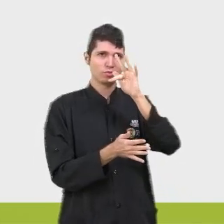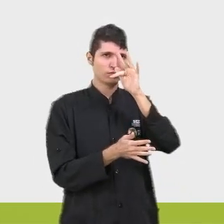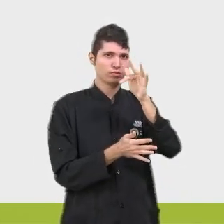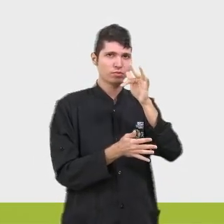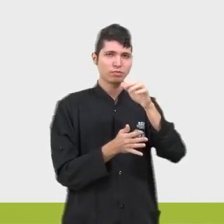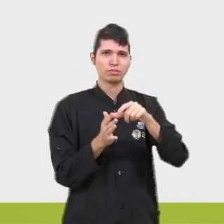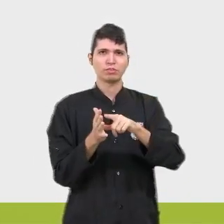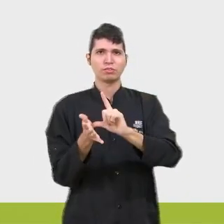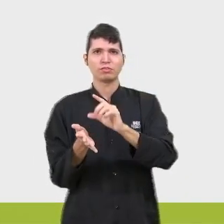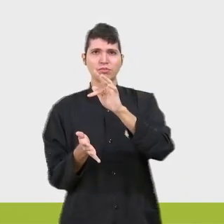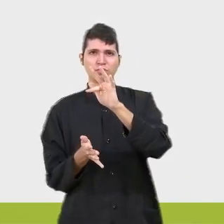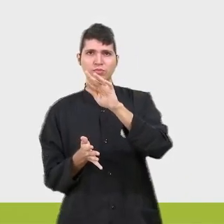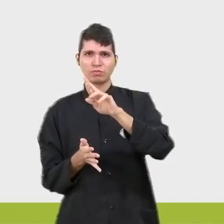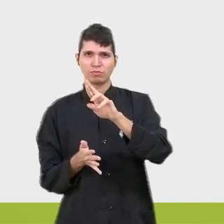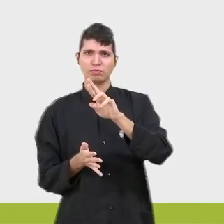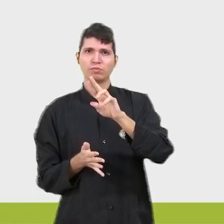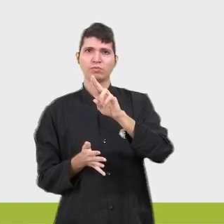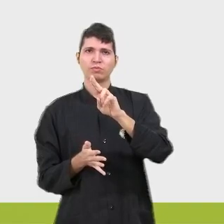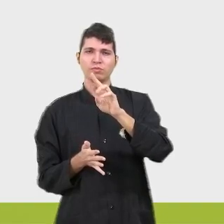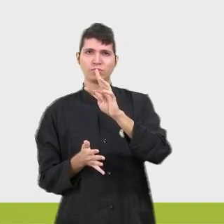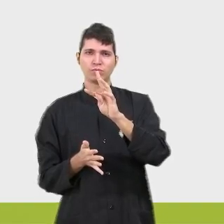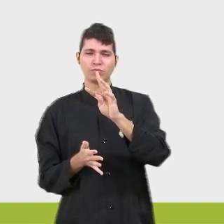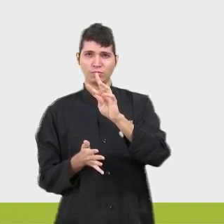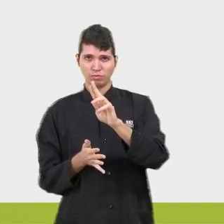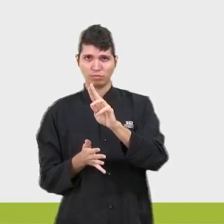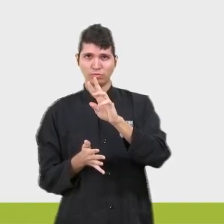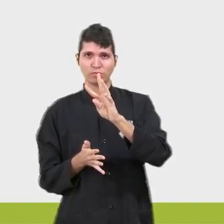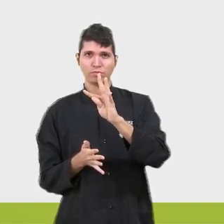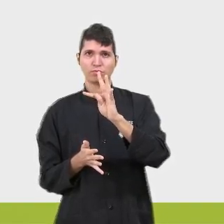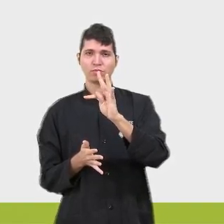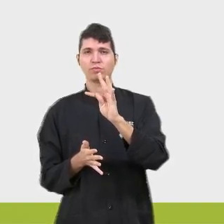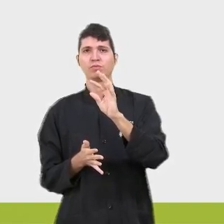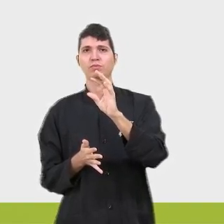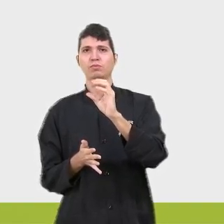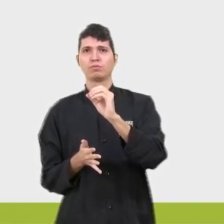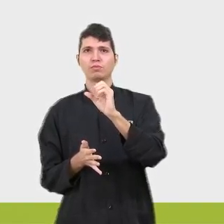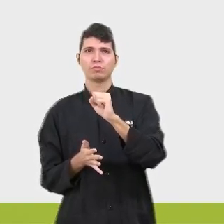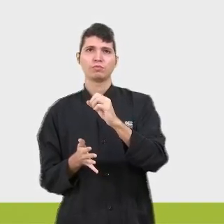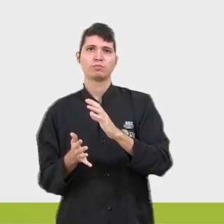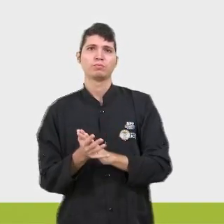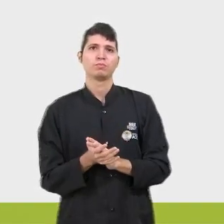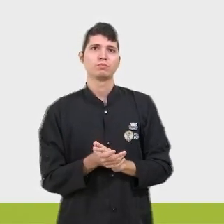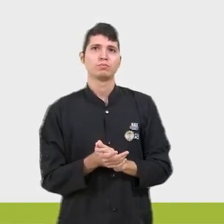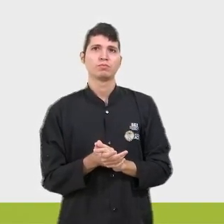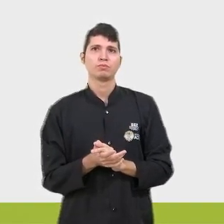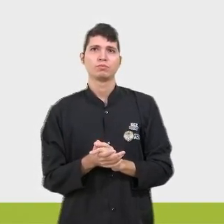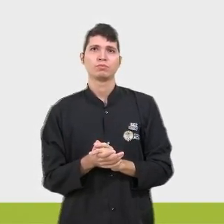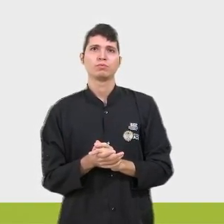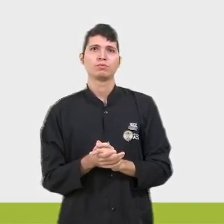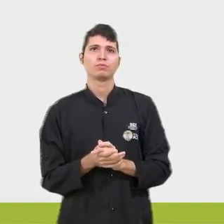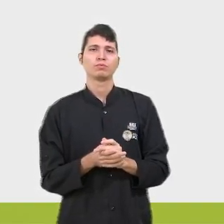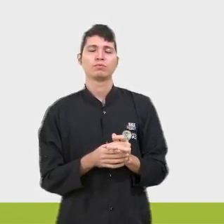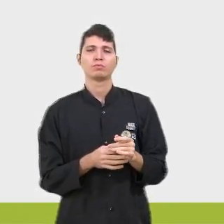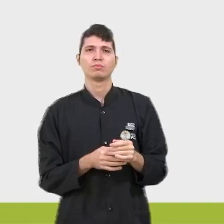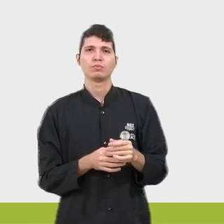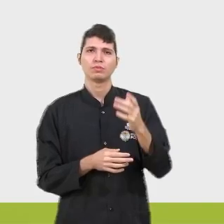dos frutos? Bom, pessoal, nem sei qual é. O que vocês acham? Resposta